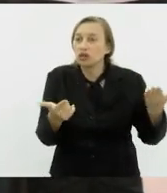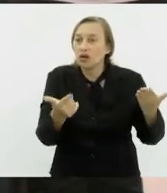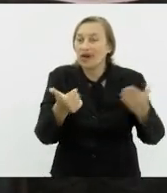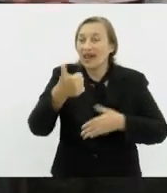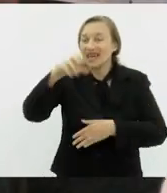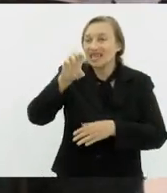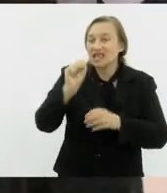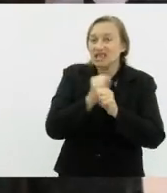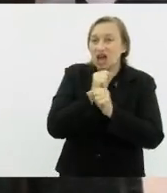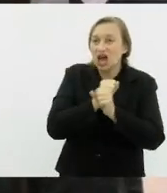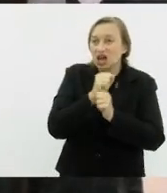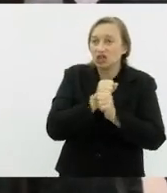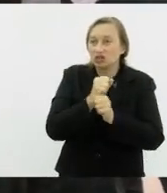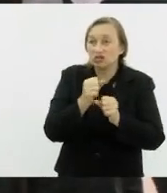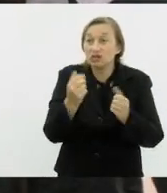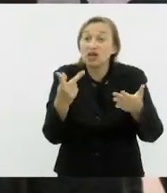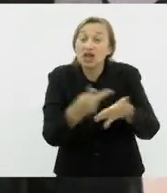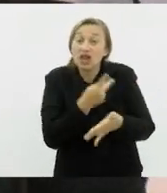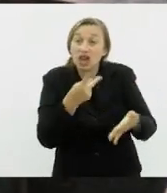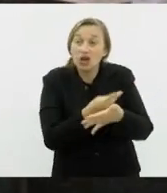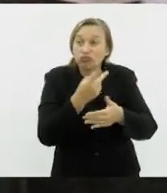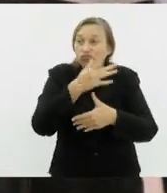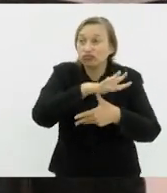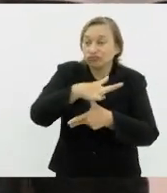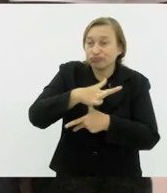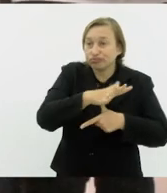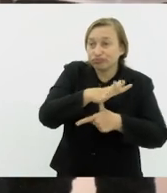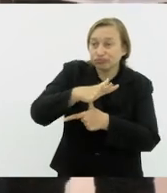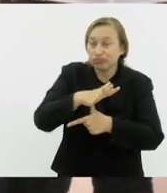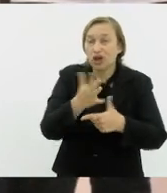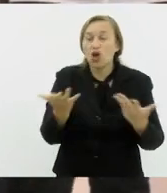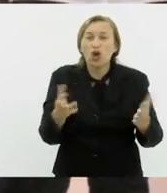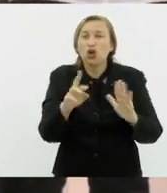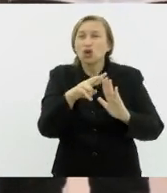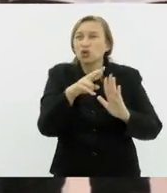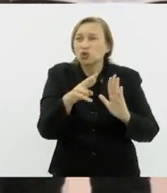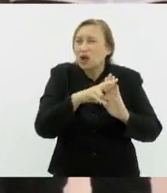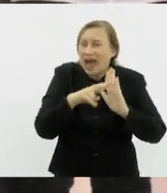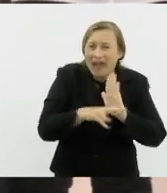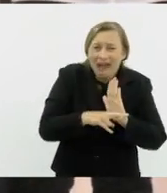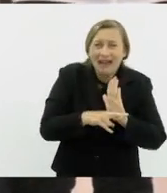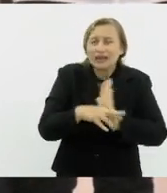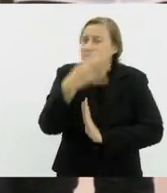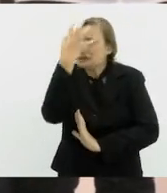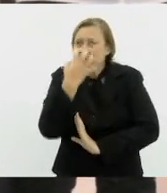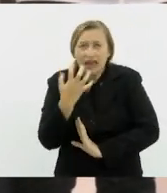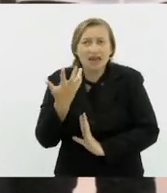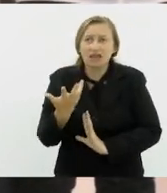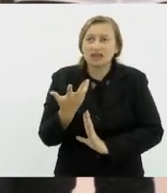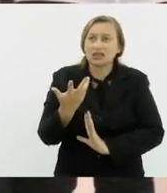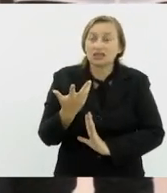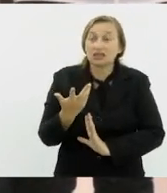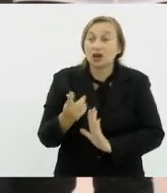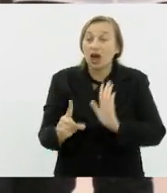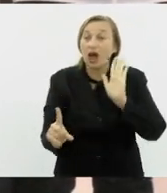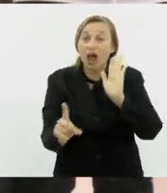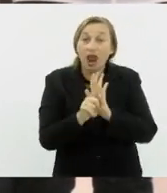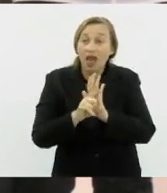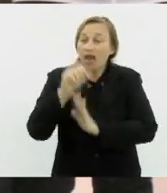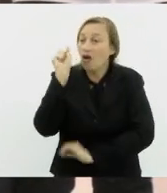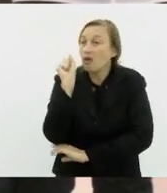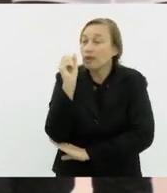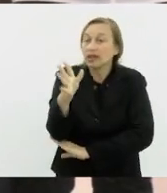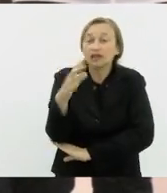adianta a gente ter normas seríssimas em congressos de direito ambiental? Eu sempre ouço, o Brasil tem a melhor legislação ambiental